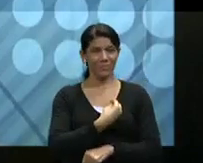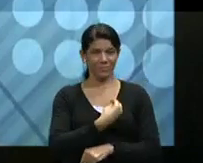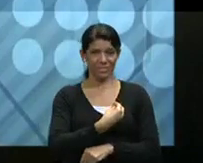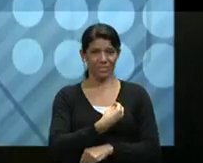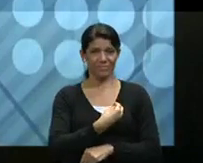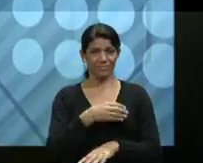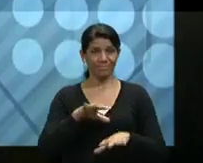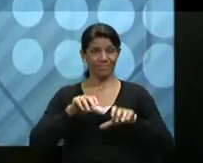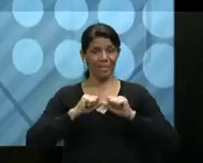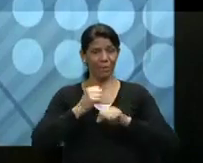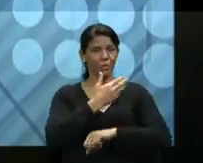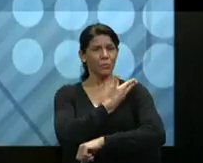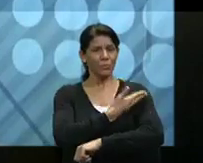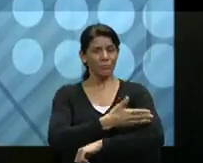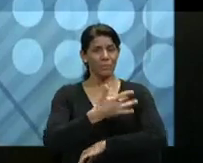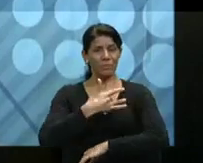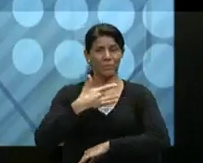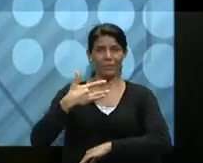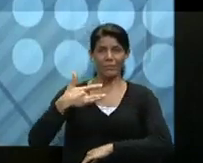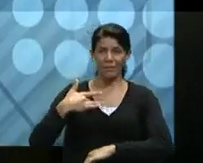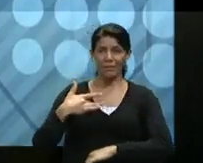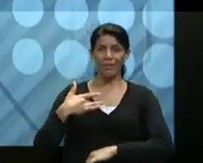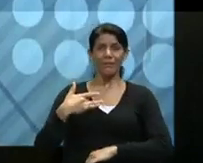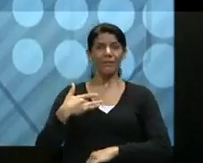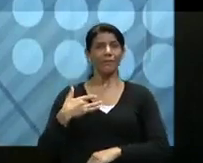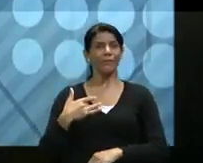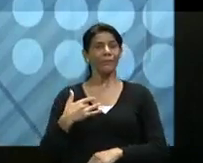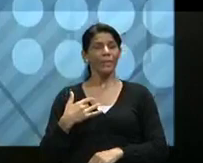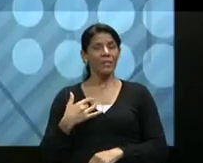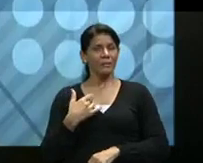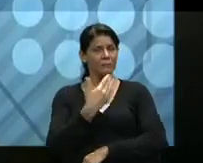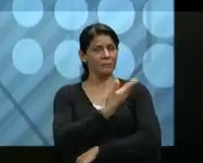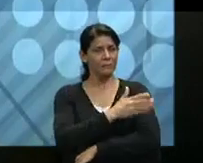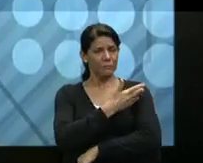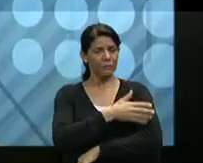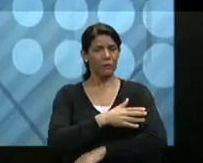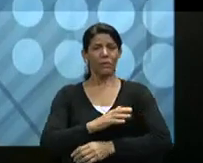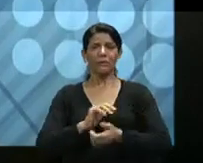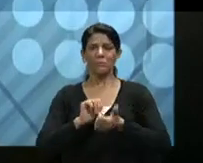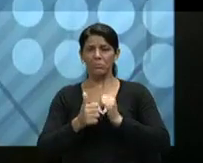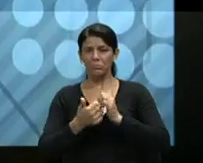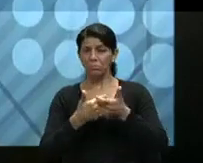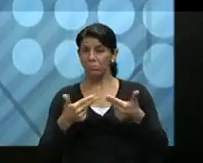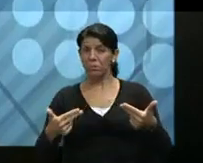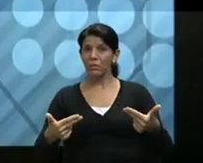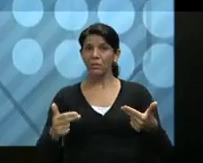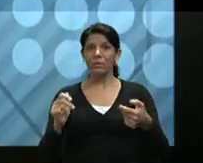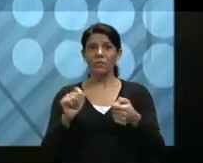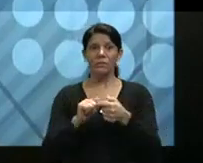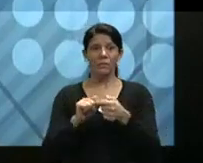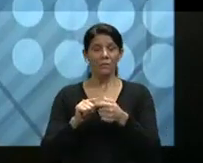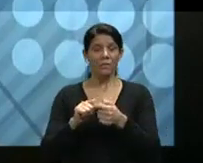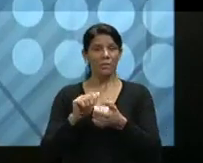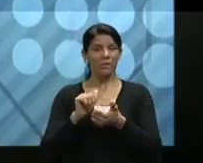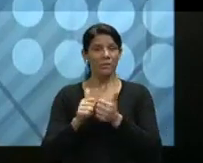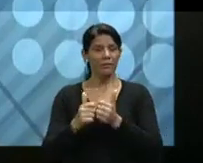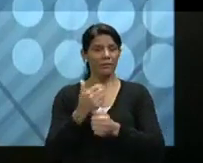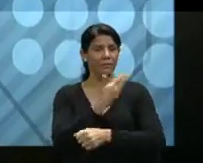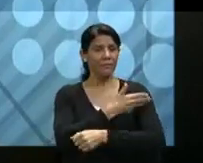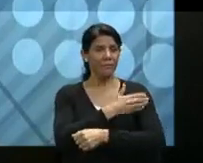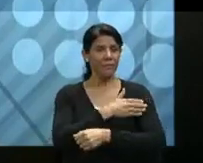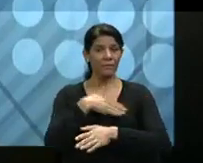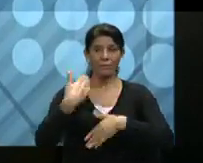A adoção de hábitos saudáveis, promoção a realização de atividade física, promoção de atividades